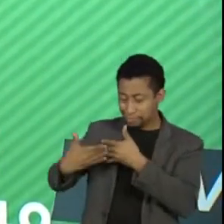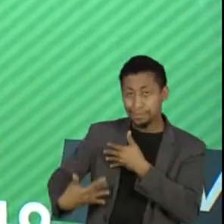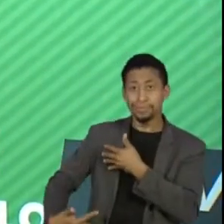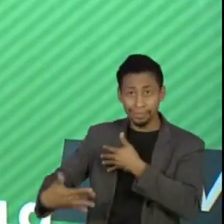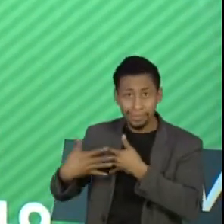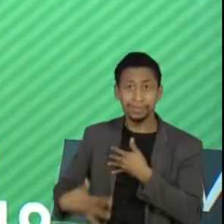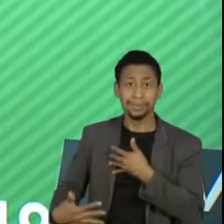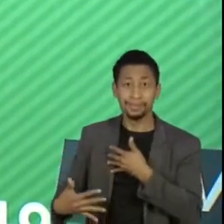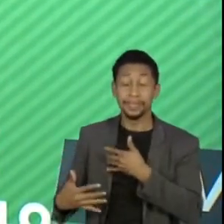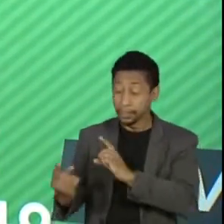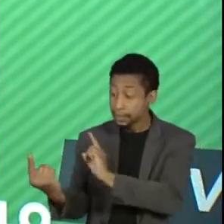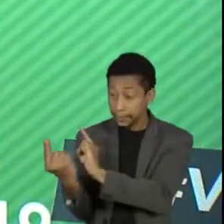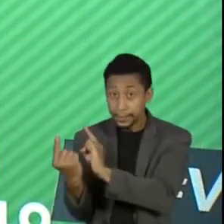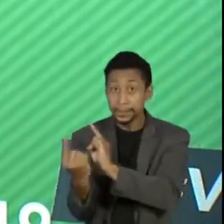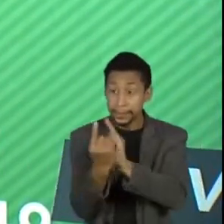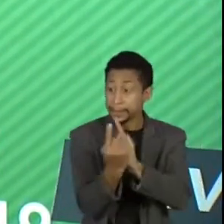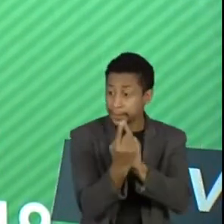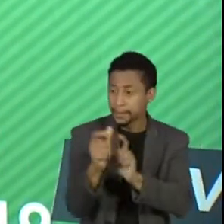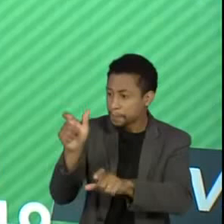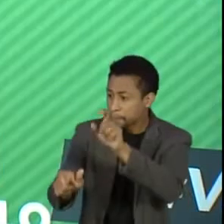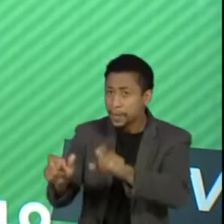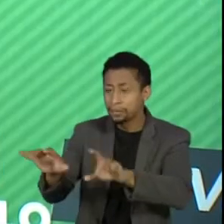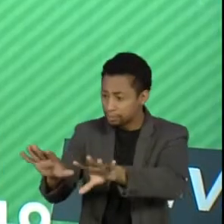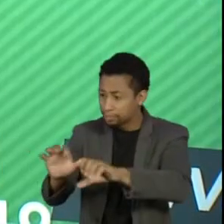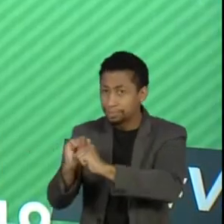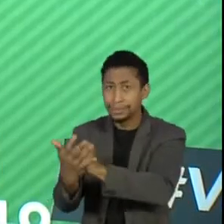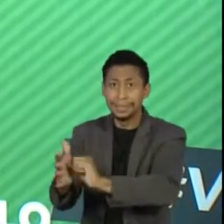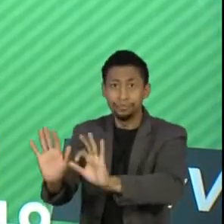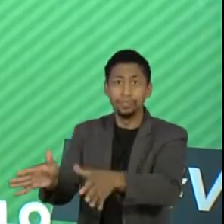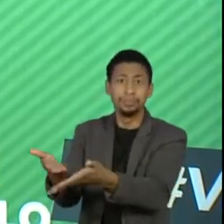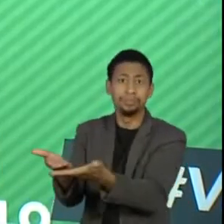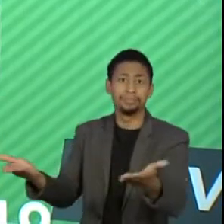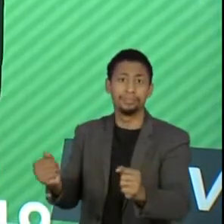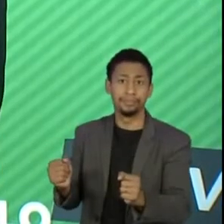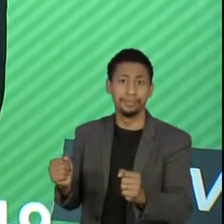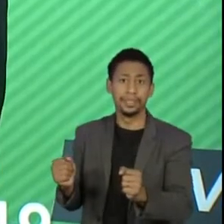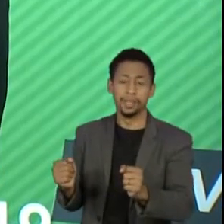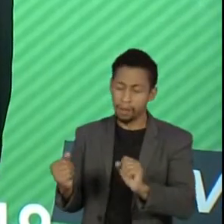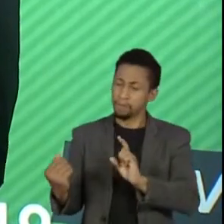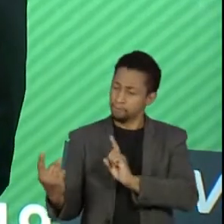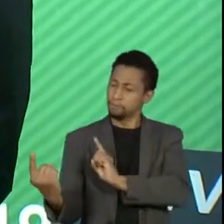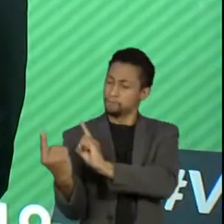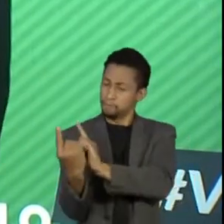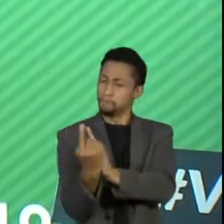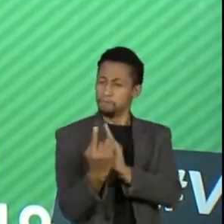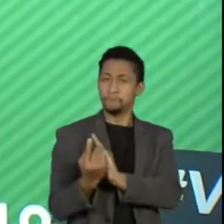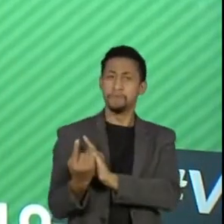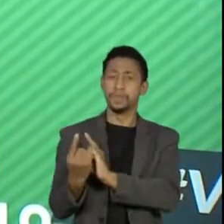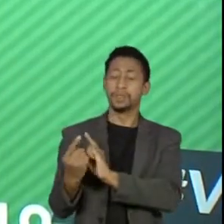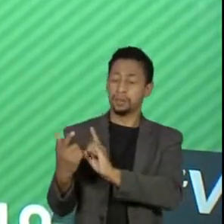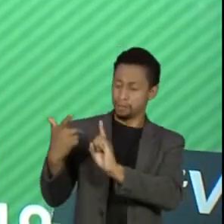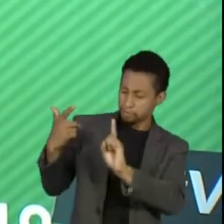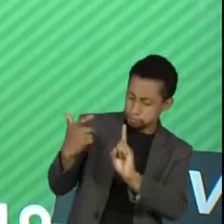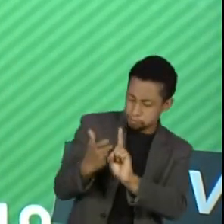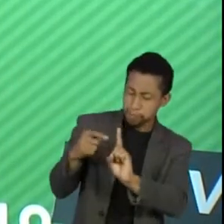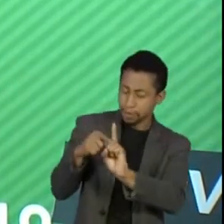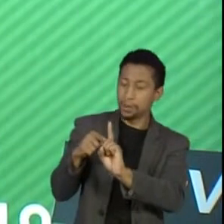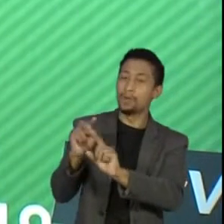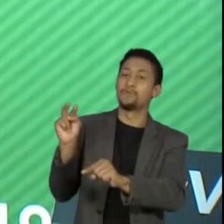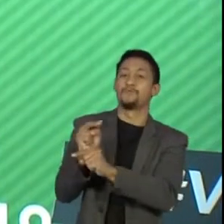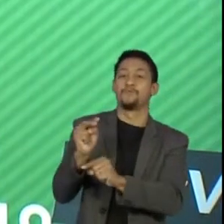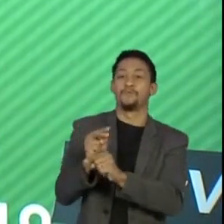atendem pacientes com Covid, então eles se expõem continuamente a Covid-19. E não só isso, quando eles se expõem, eles